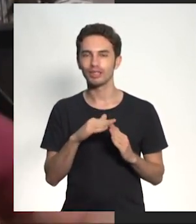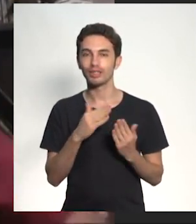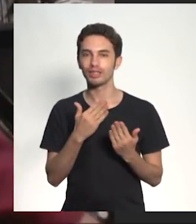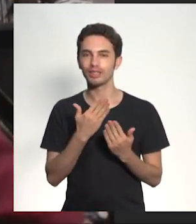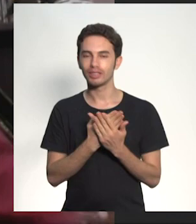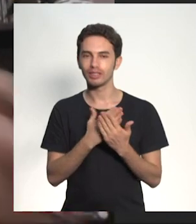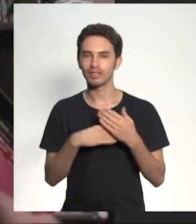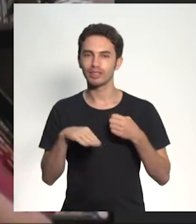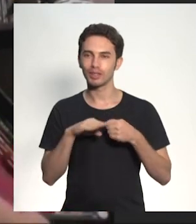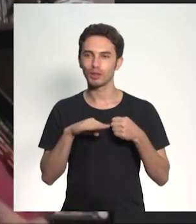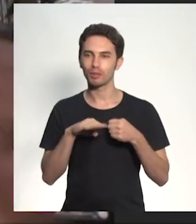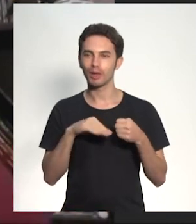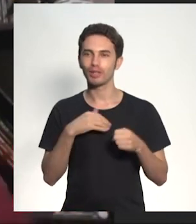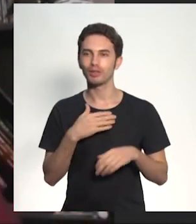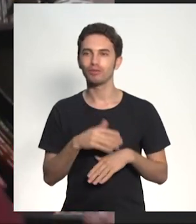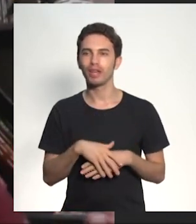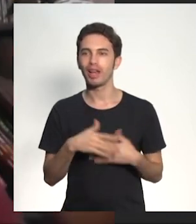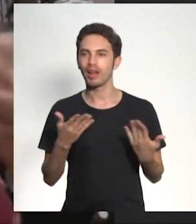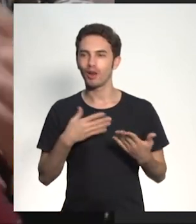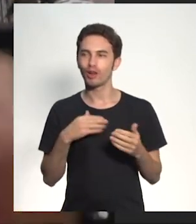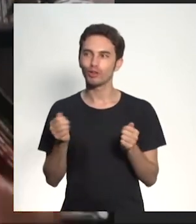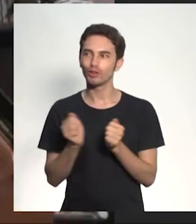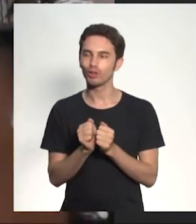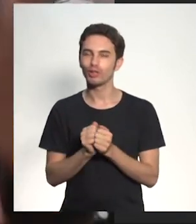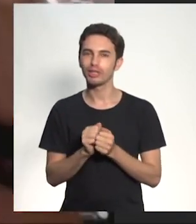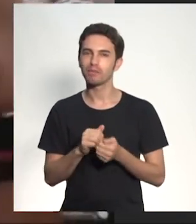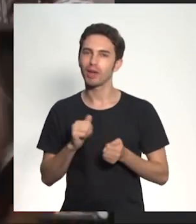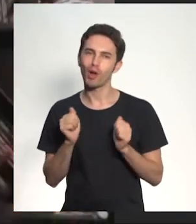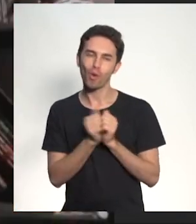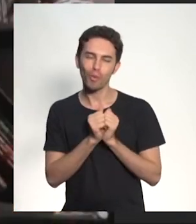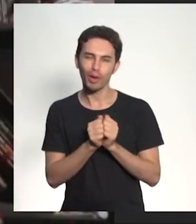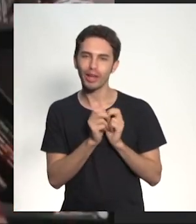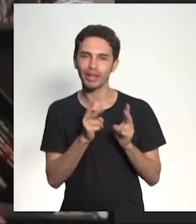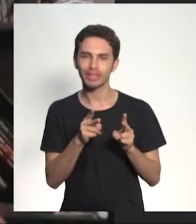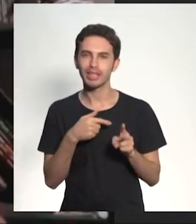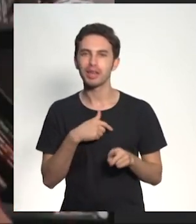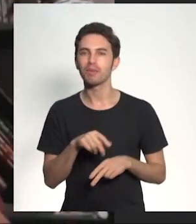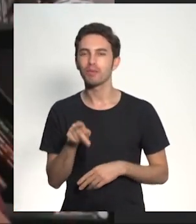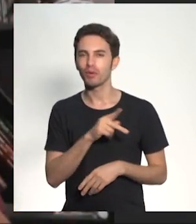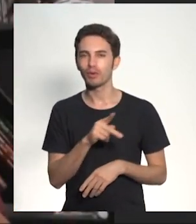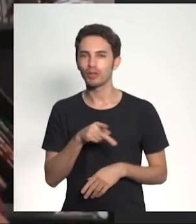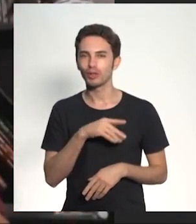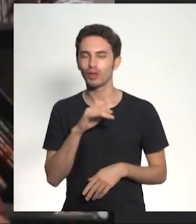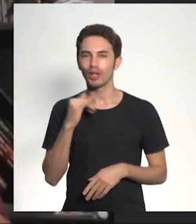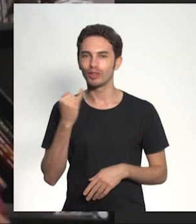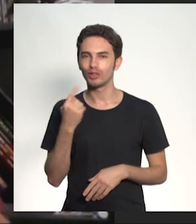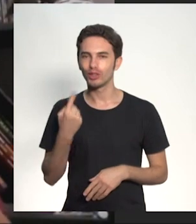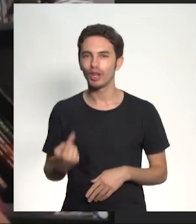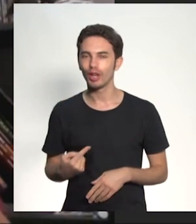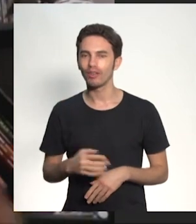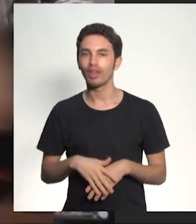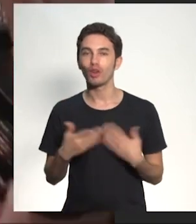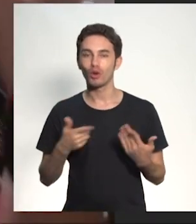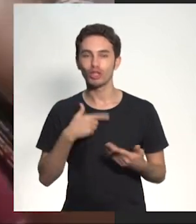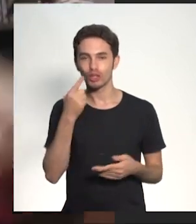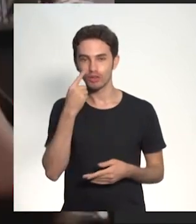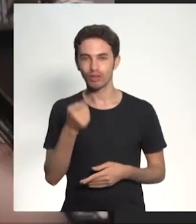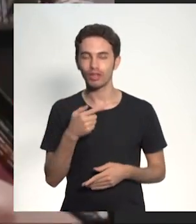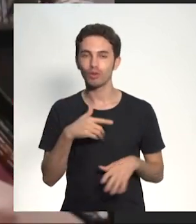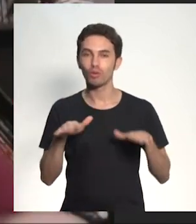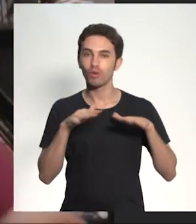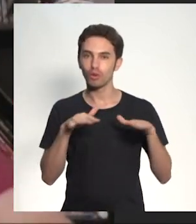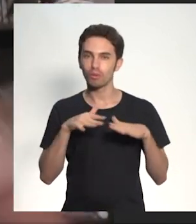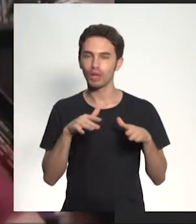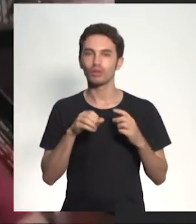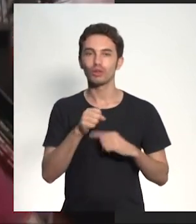minha companheira aqui, maravilhosa, Jennifer. E hoje a gente vai retomar aí alguns movimentos sociais. E esse é o